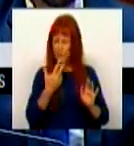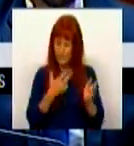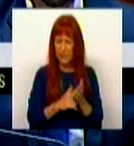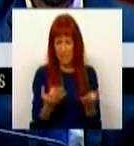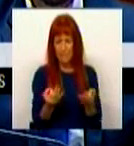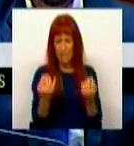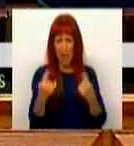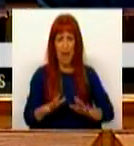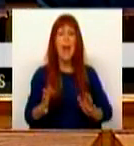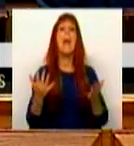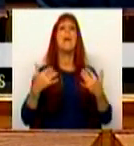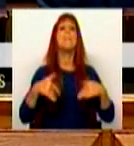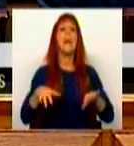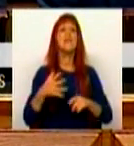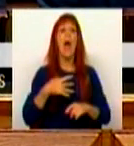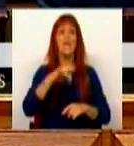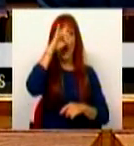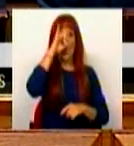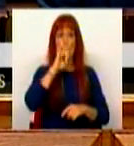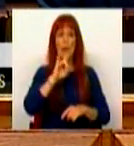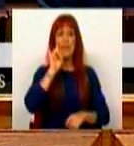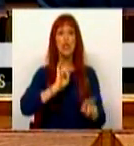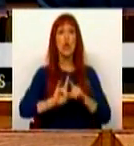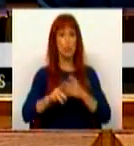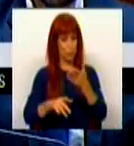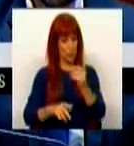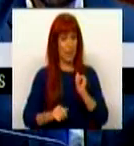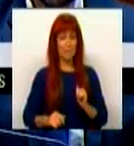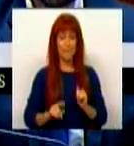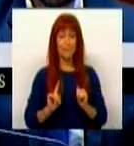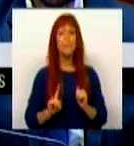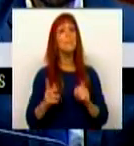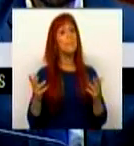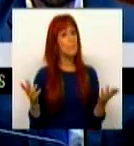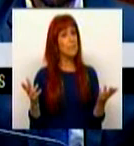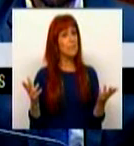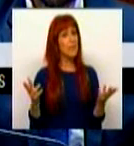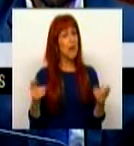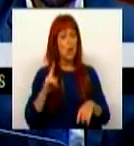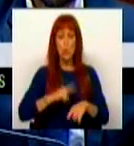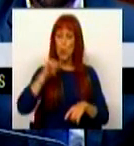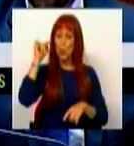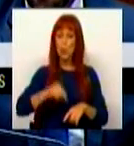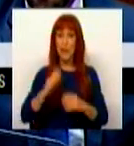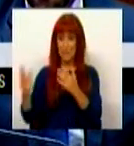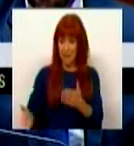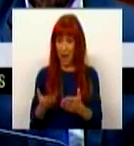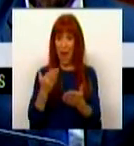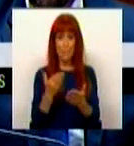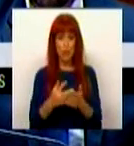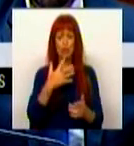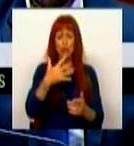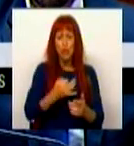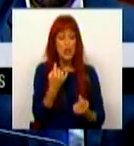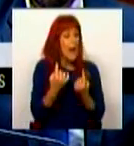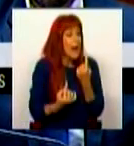verdade. Mas quero recordar-lhe, Sra. Deputada, que no momento da apresentação de todos